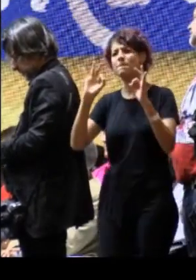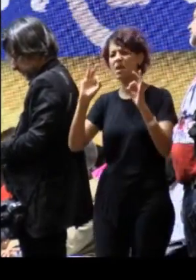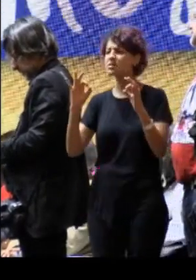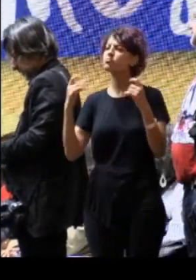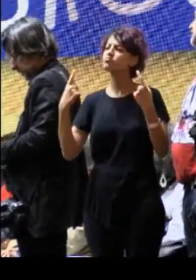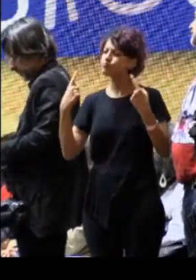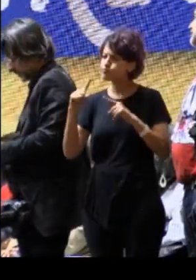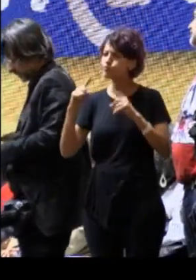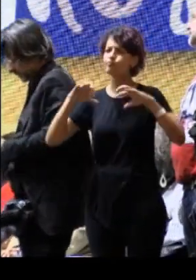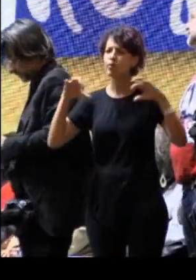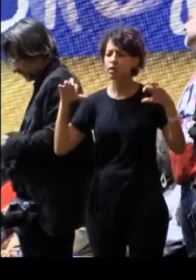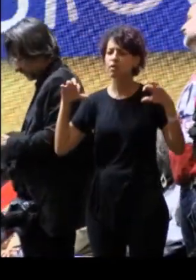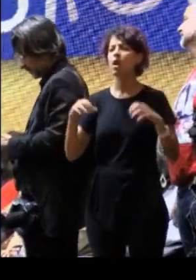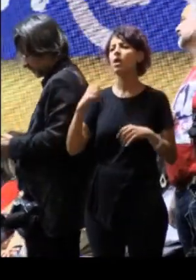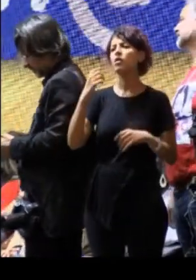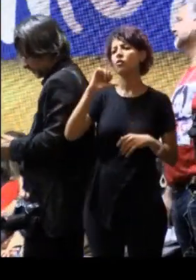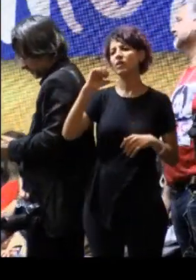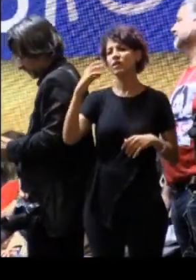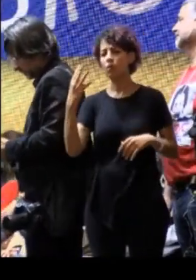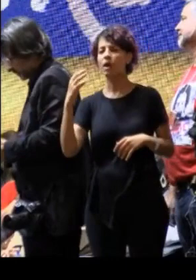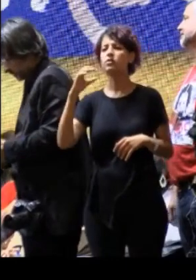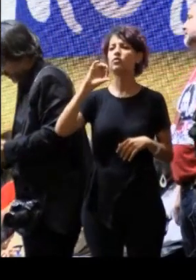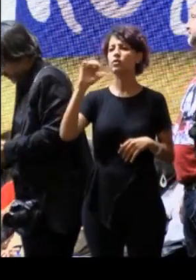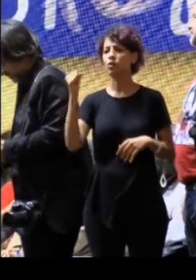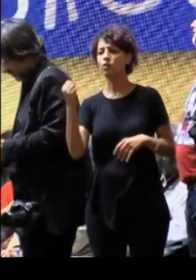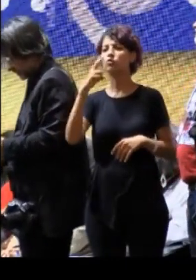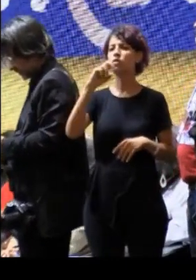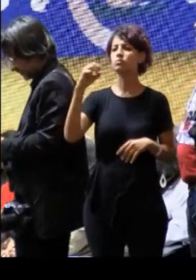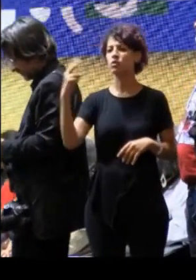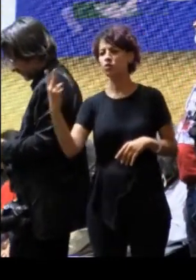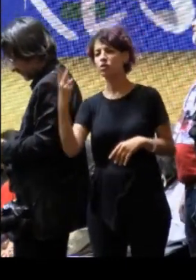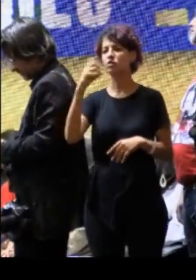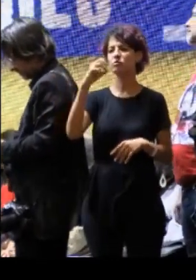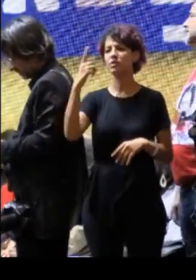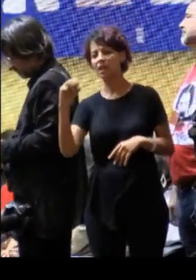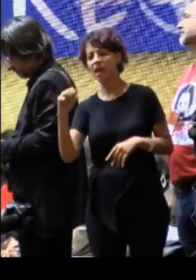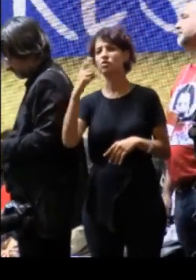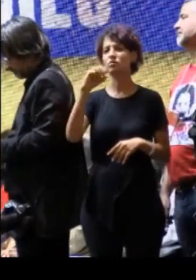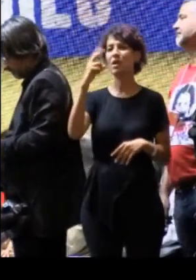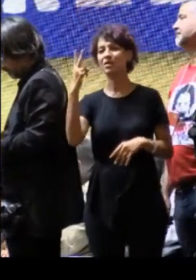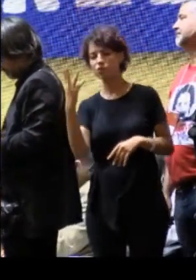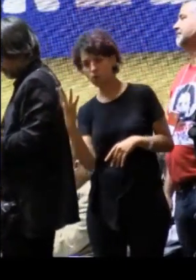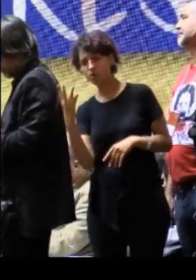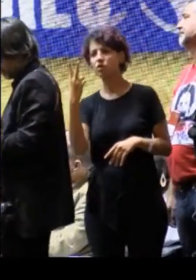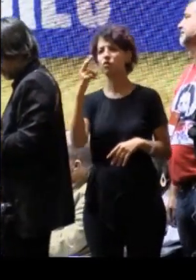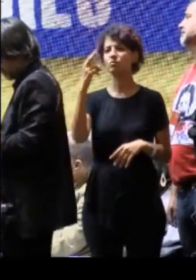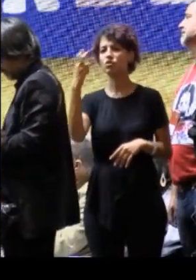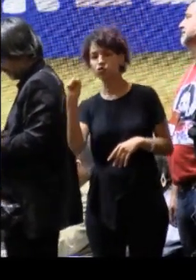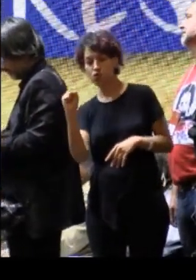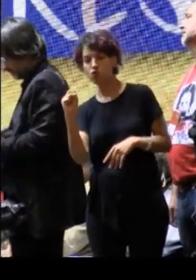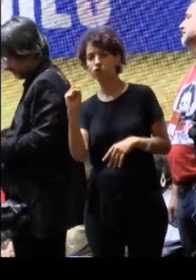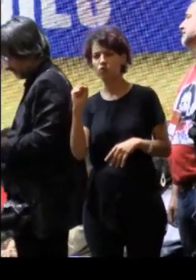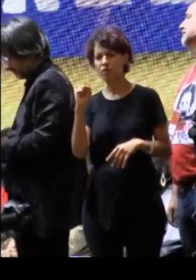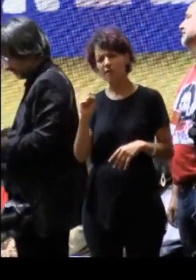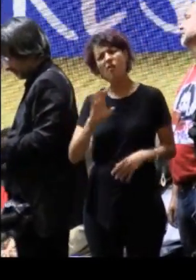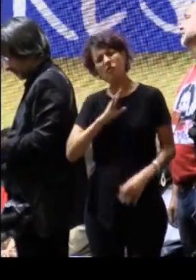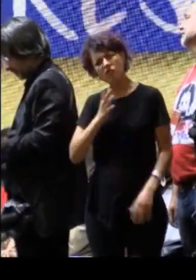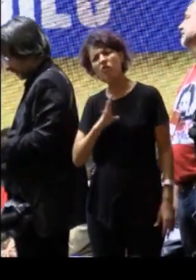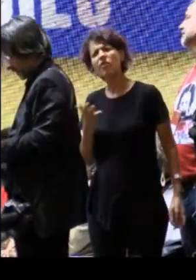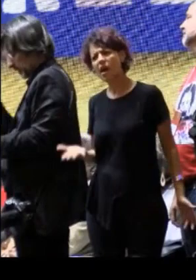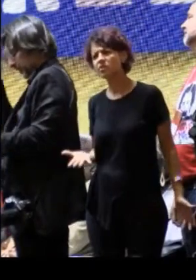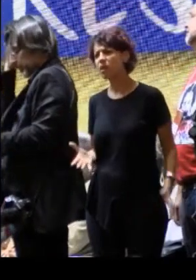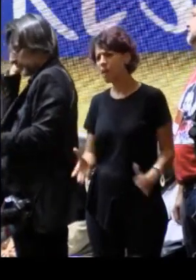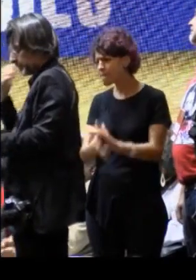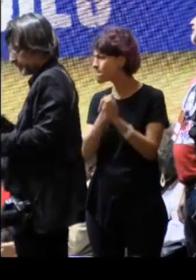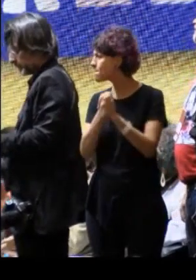89, 94, 98, 2002, 2006, 2010, 2014, 2018. Polarizou a data.